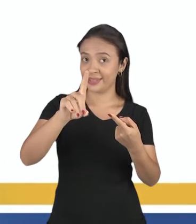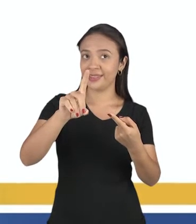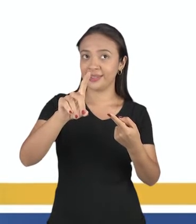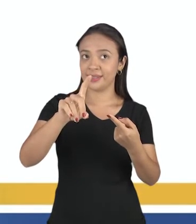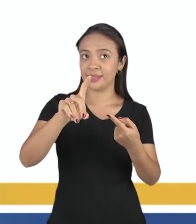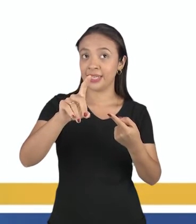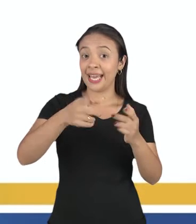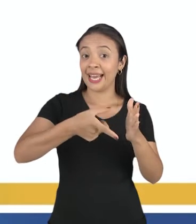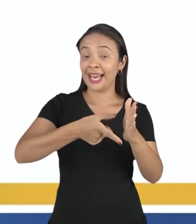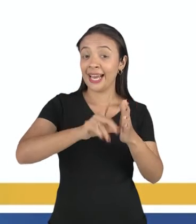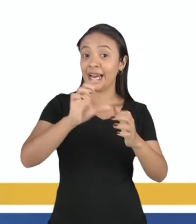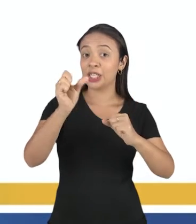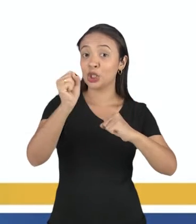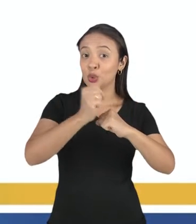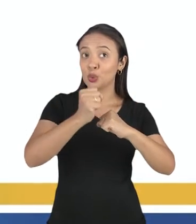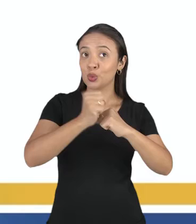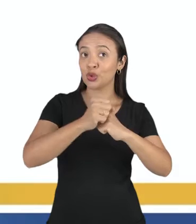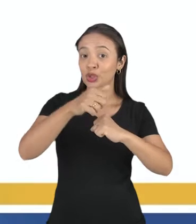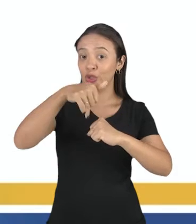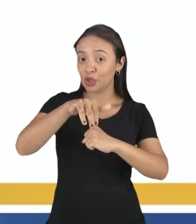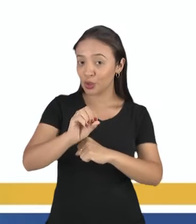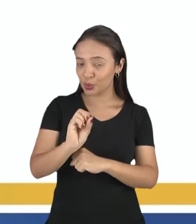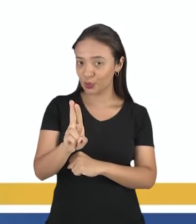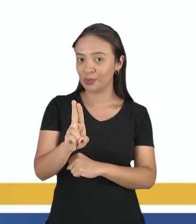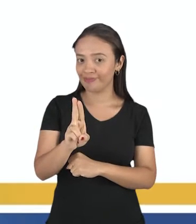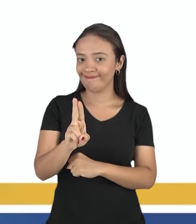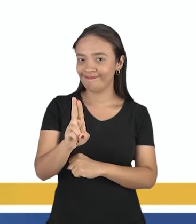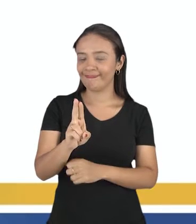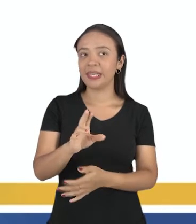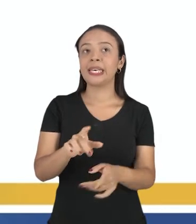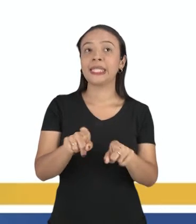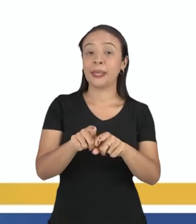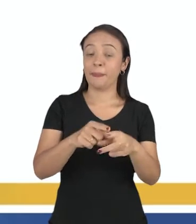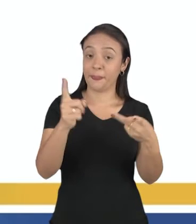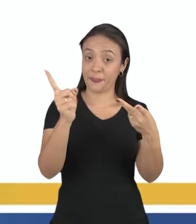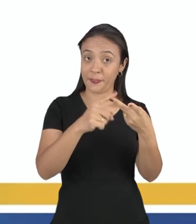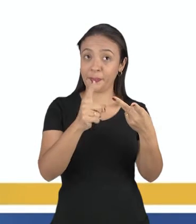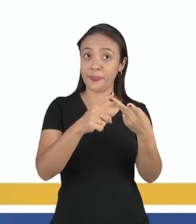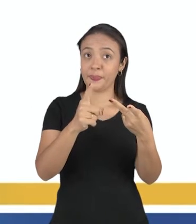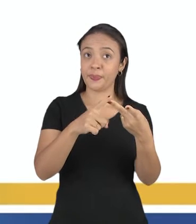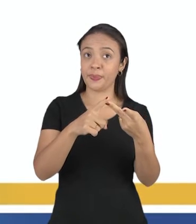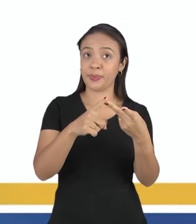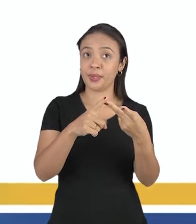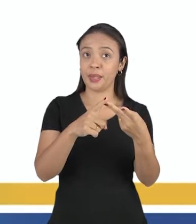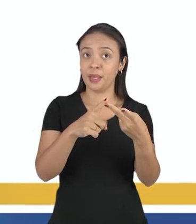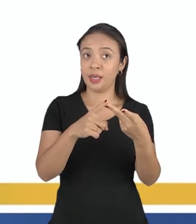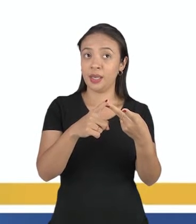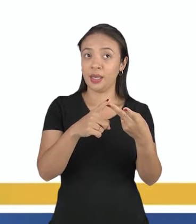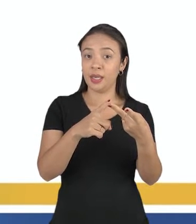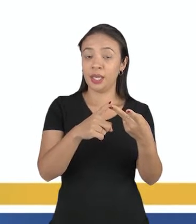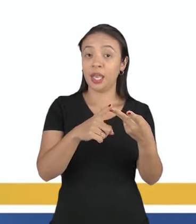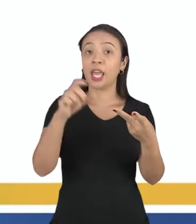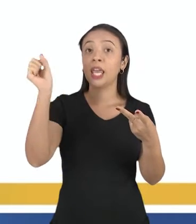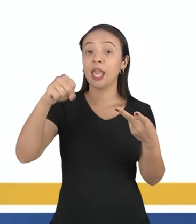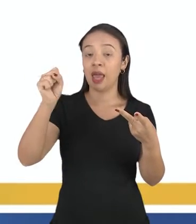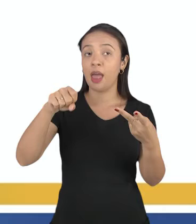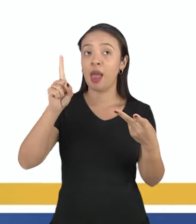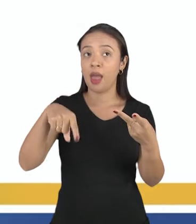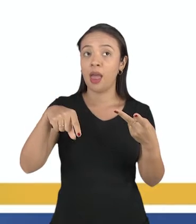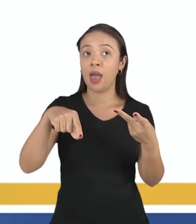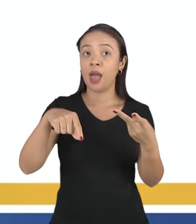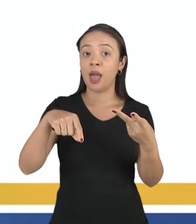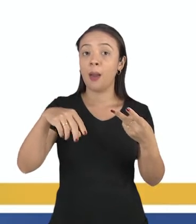ele está antes do sujeito you. Observem que na segunda Segunda frase aqui, estou afirmando. Eu